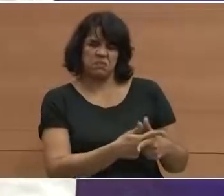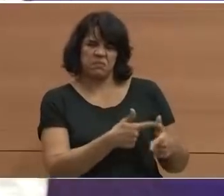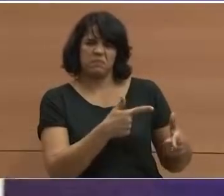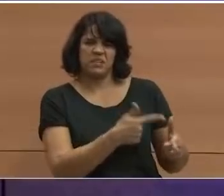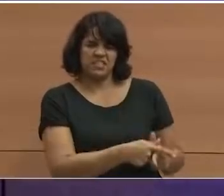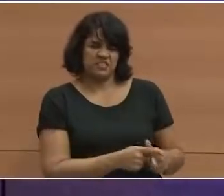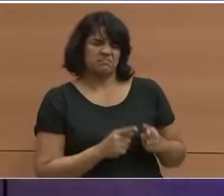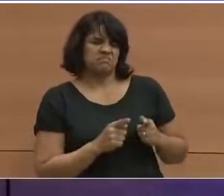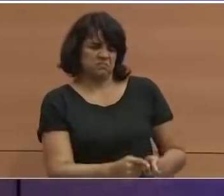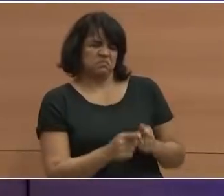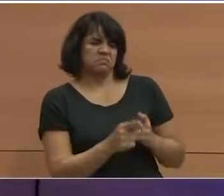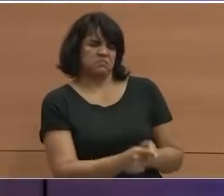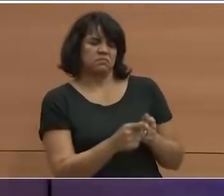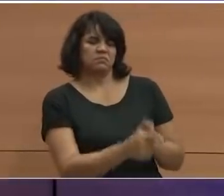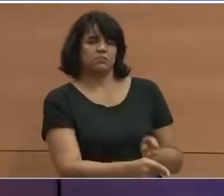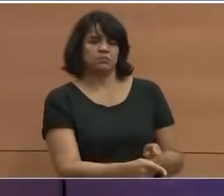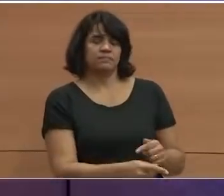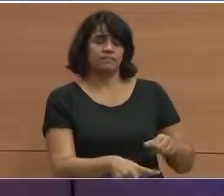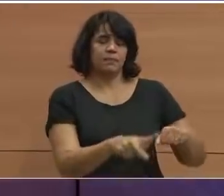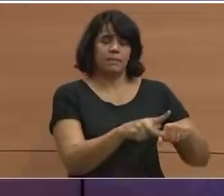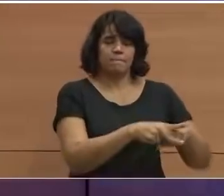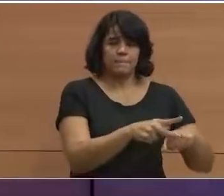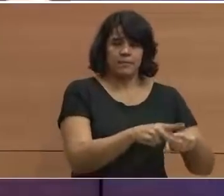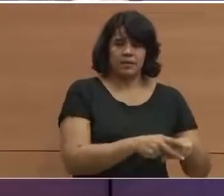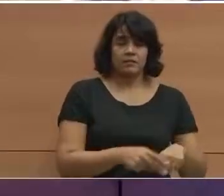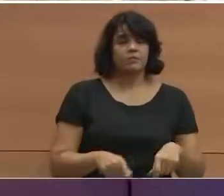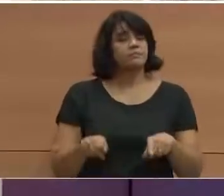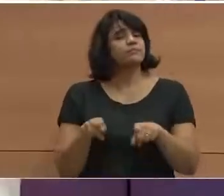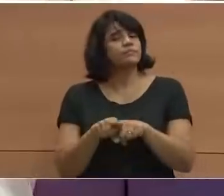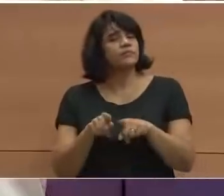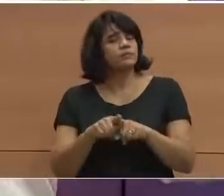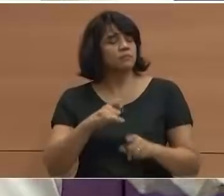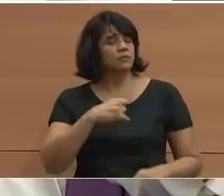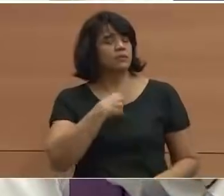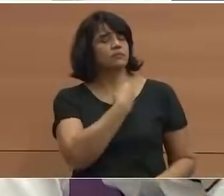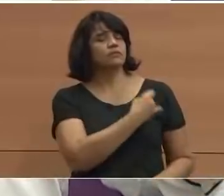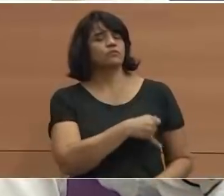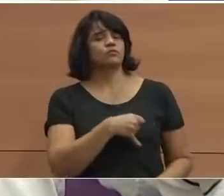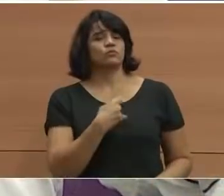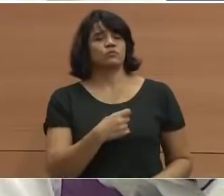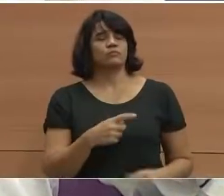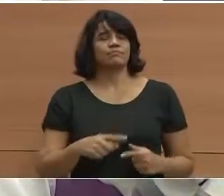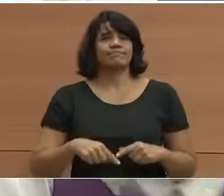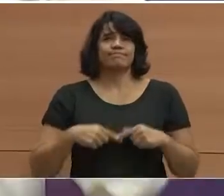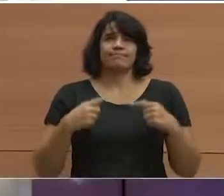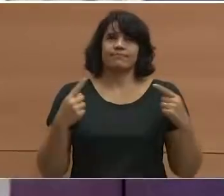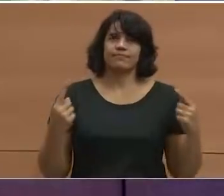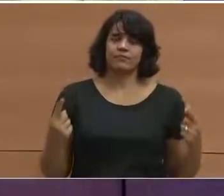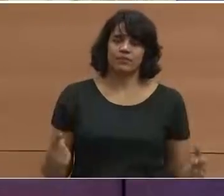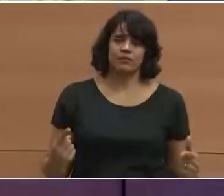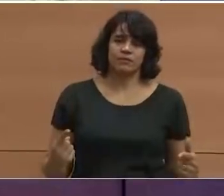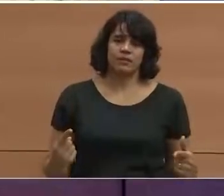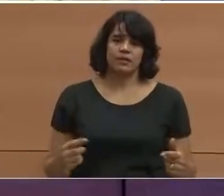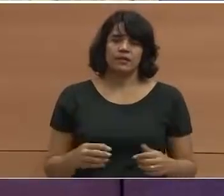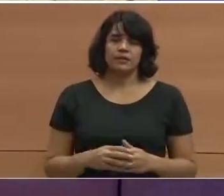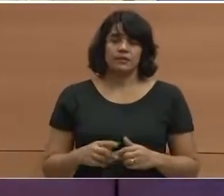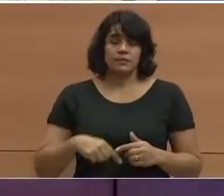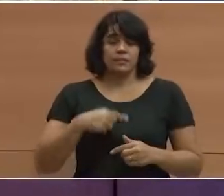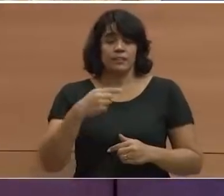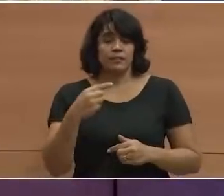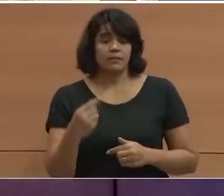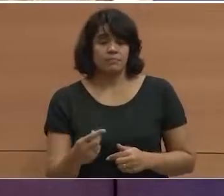Mas logo que eles levantaram os 7 diáconos, Estevão fez aquele